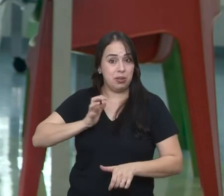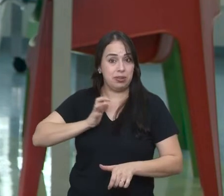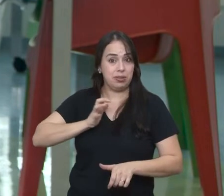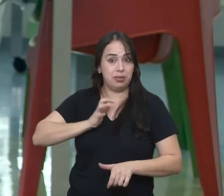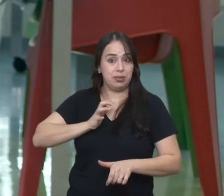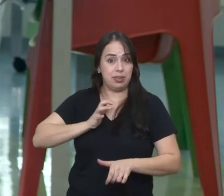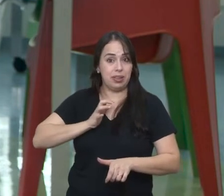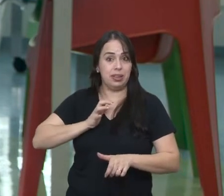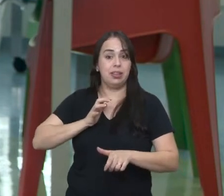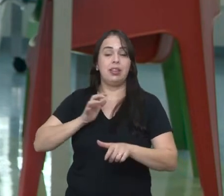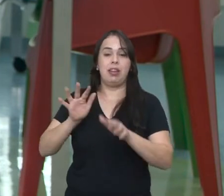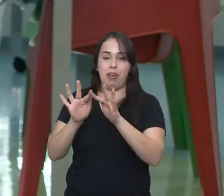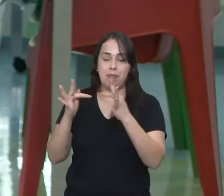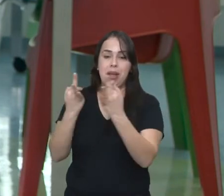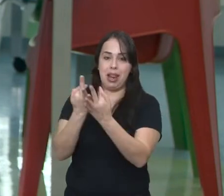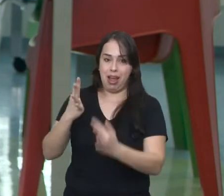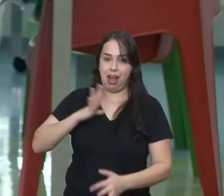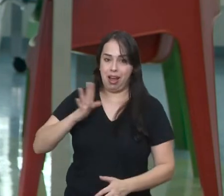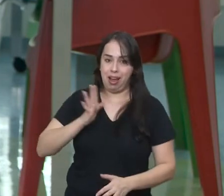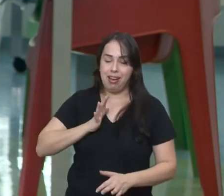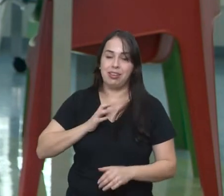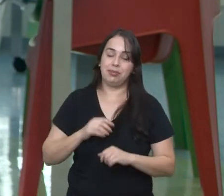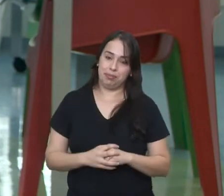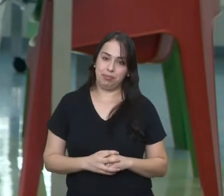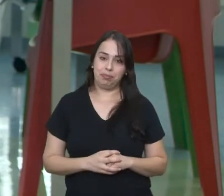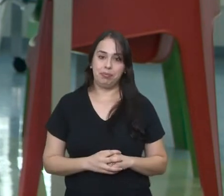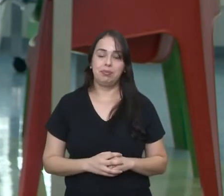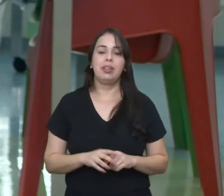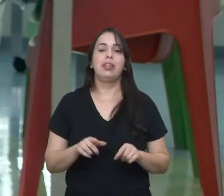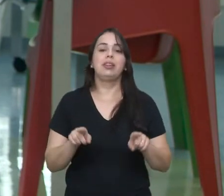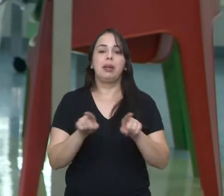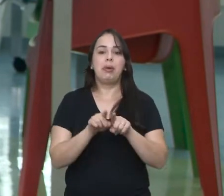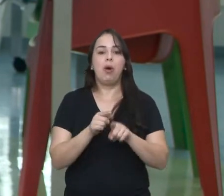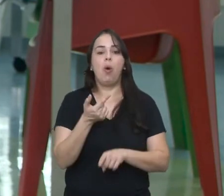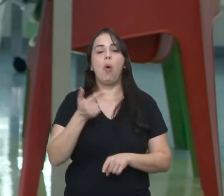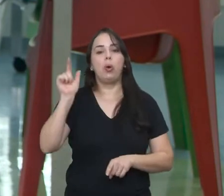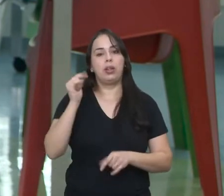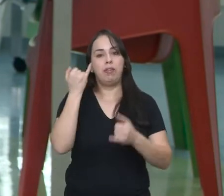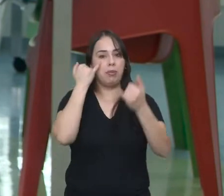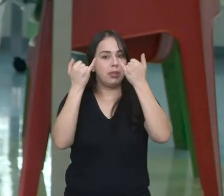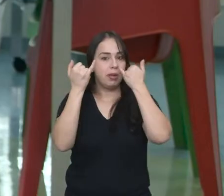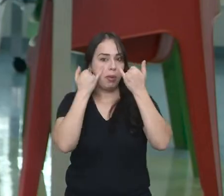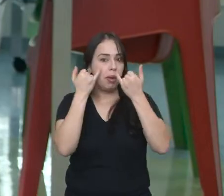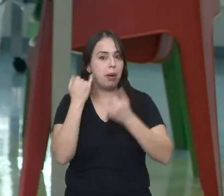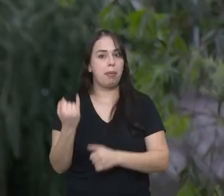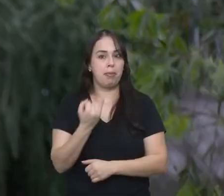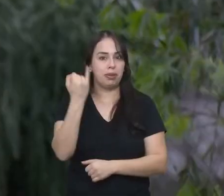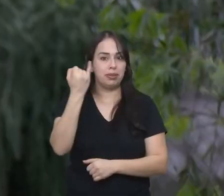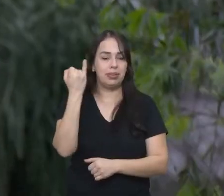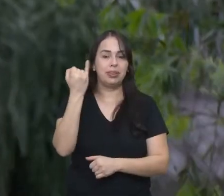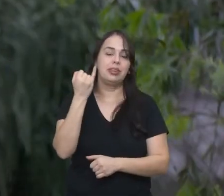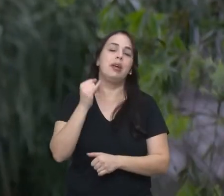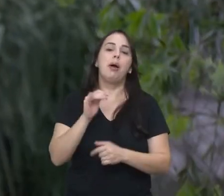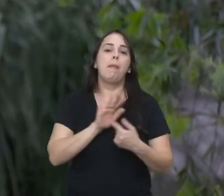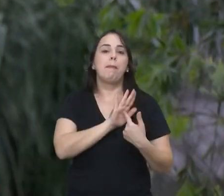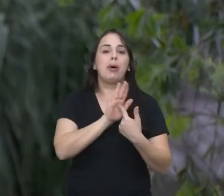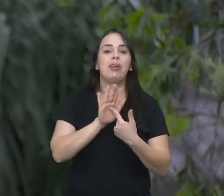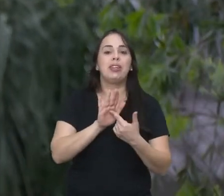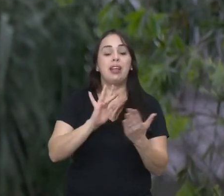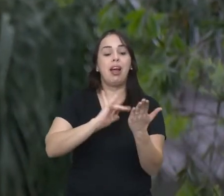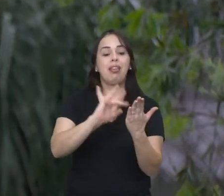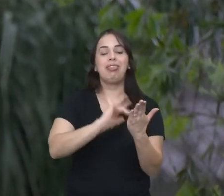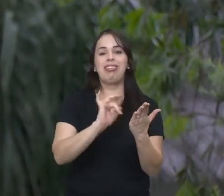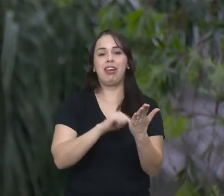desses 81% nas áreas mais ricas, tanto no território brasileiro como também nas cidades. Outro dado